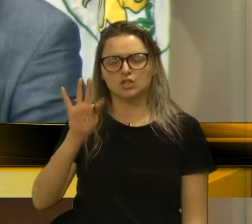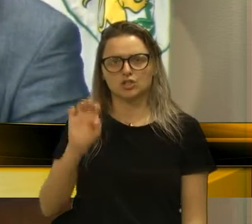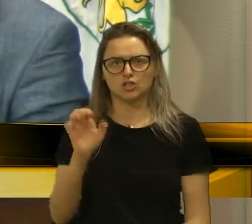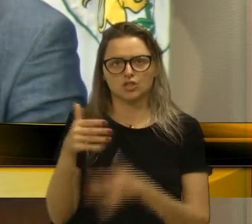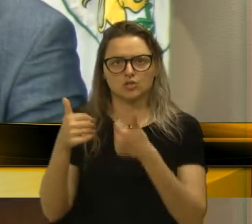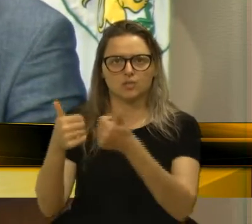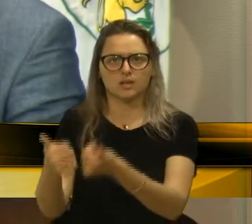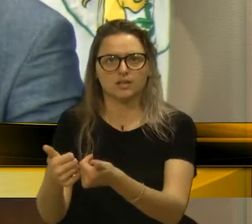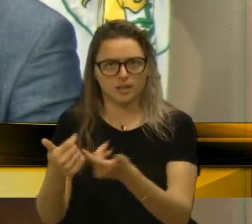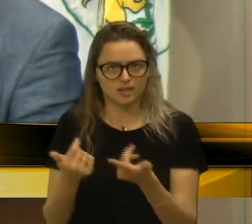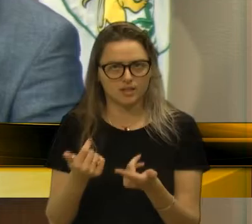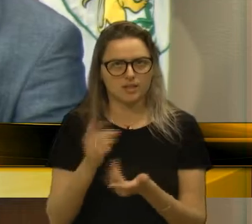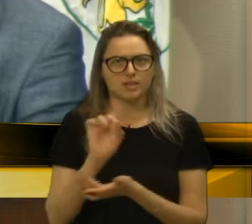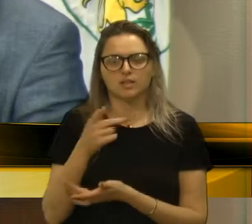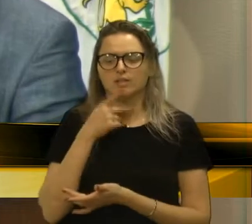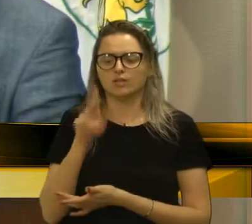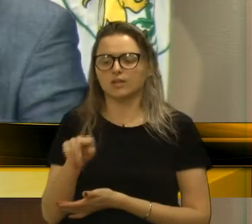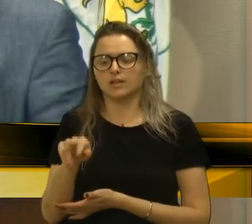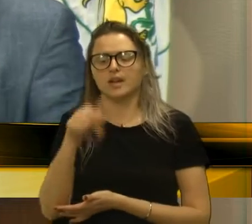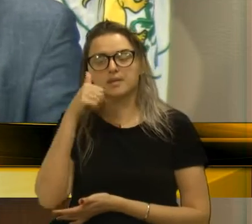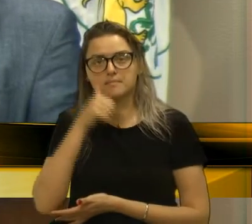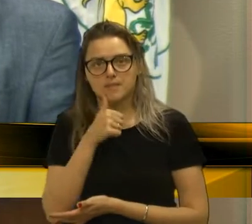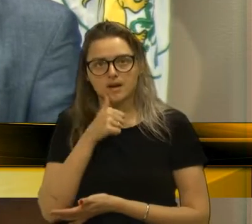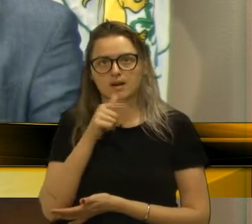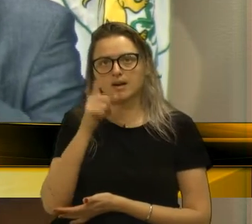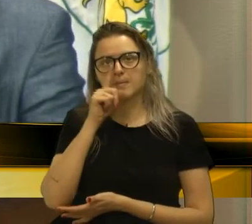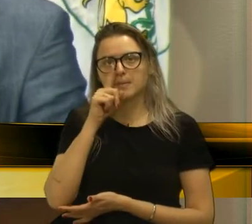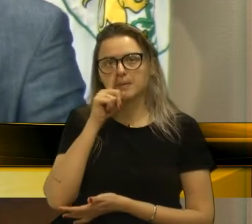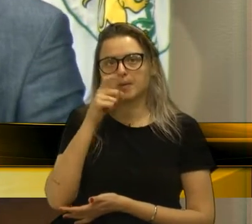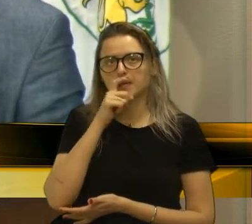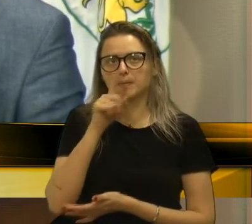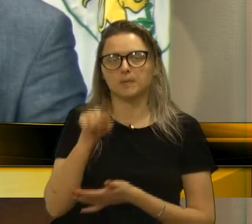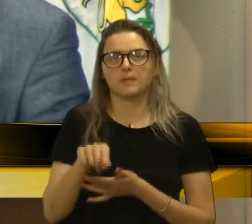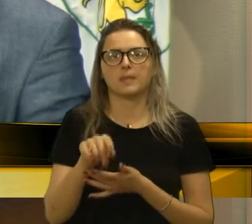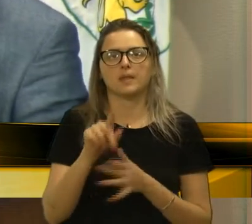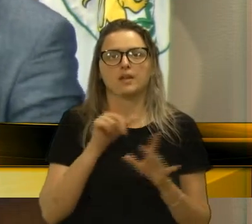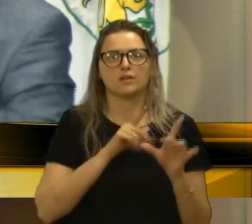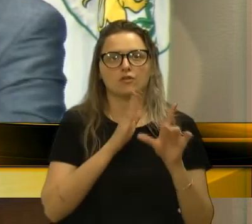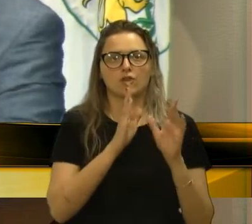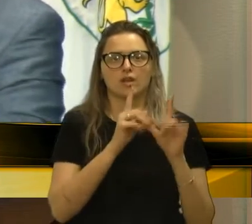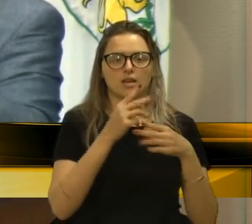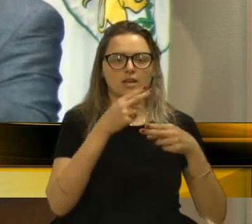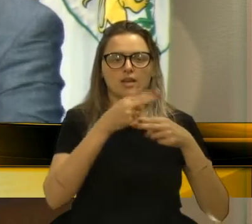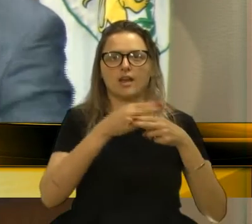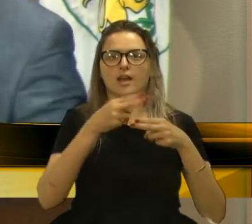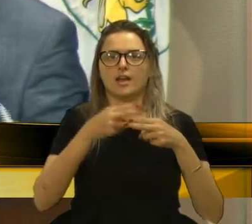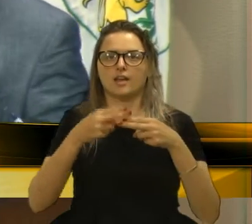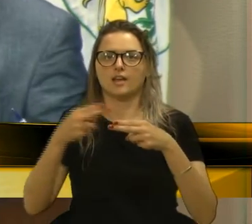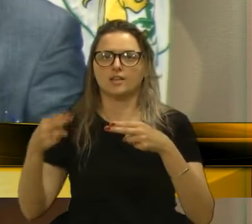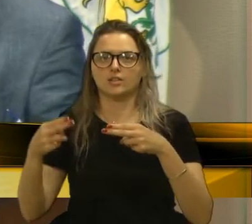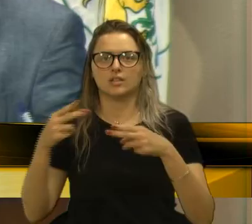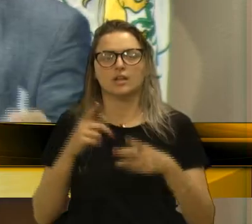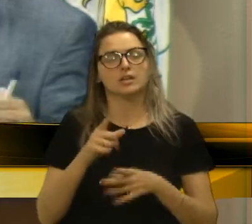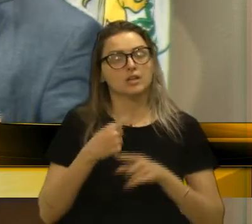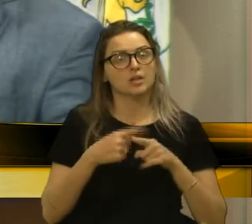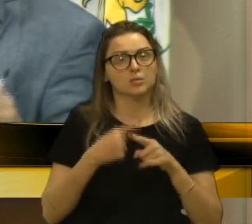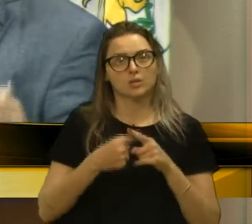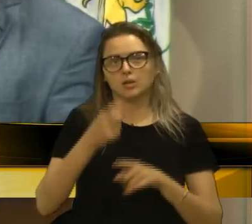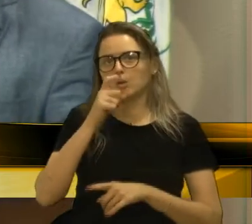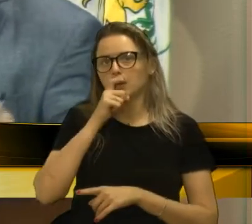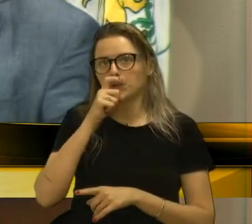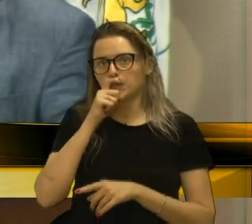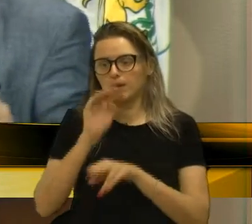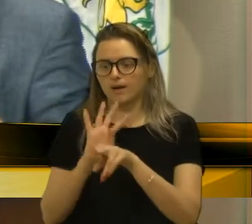pais, a irmã desse menino, a mãe, falaram para mim. A matéria foi editada, porque existe essa situação. O